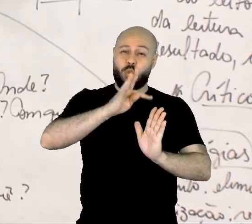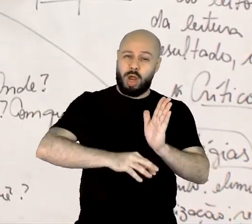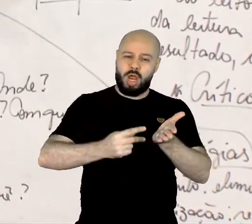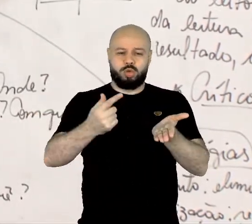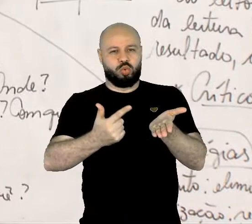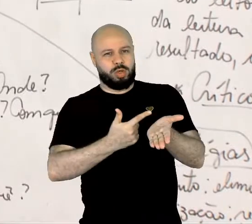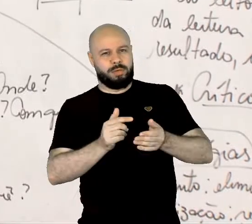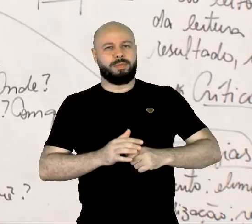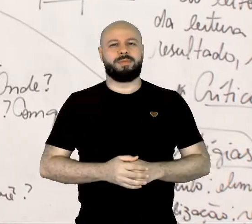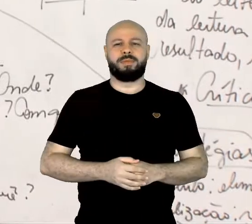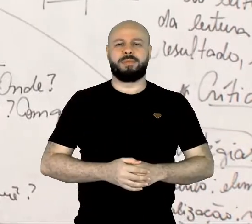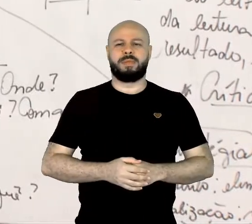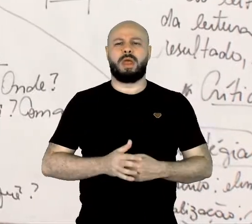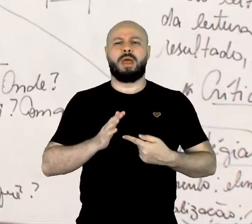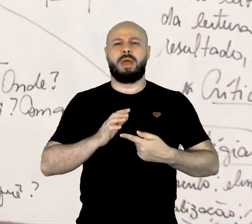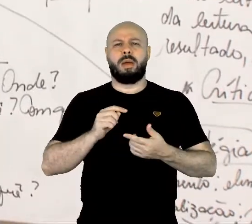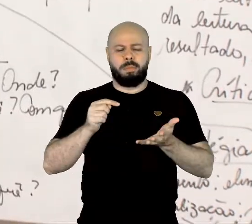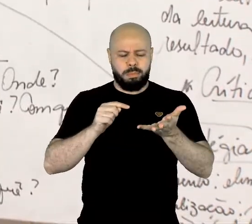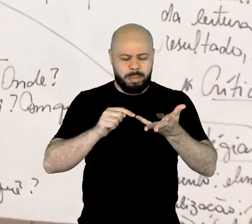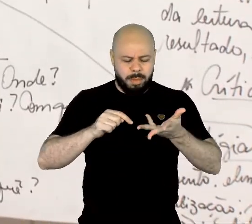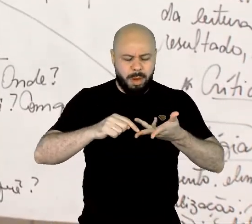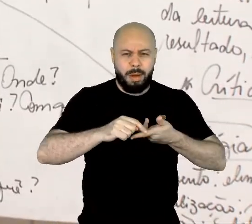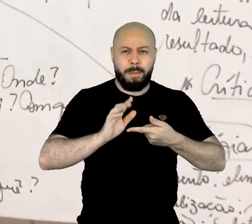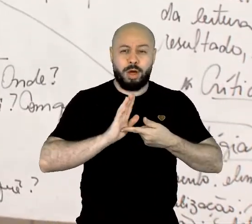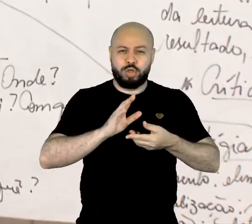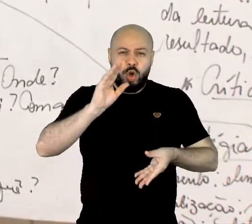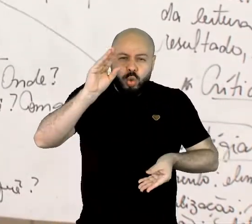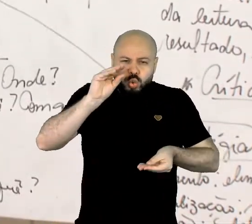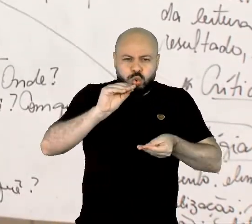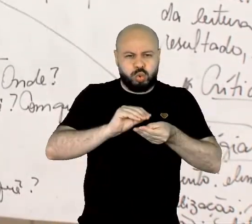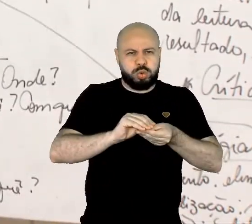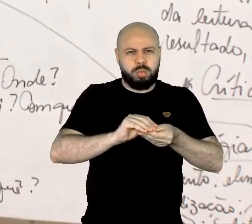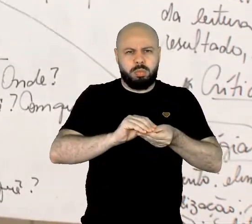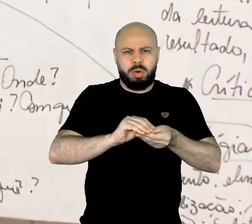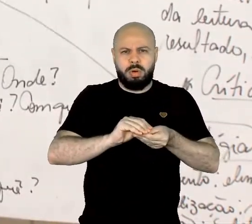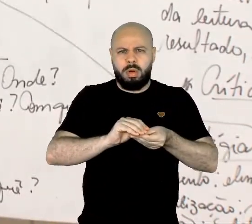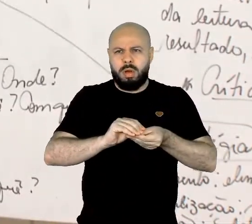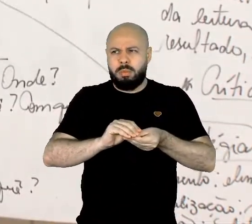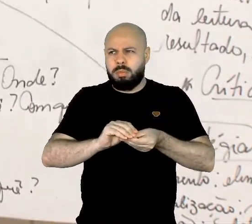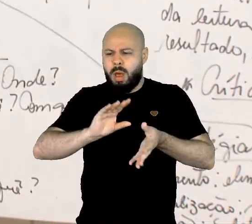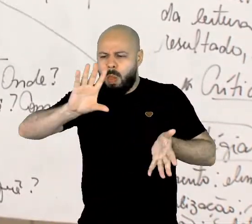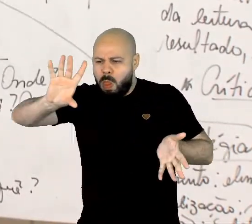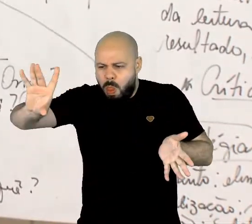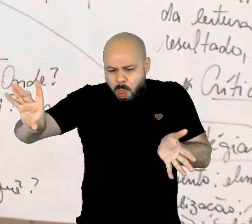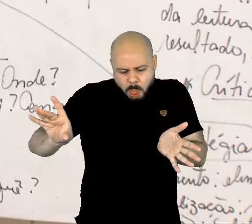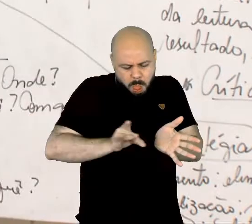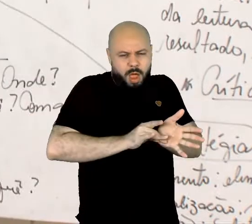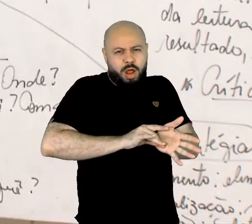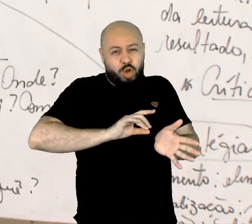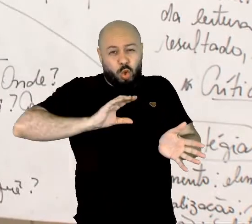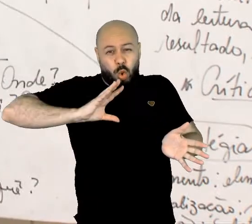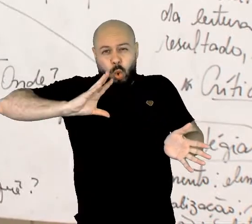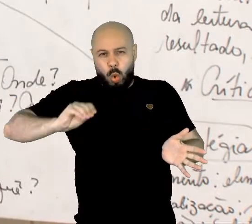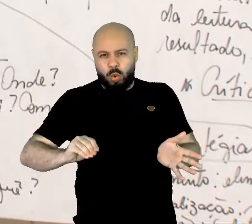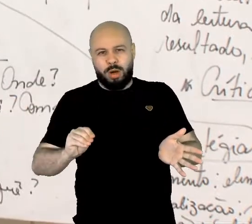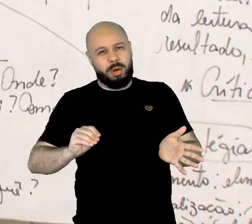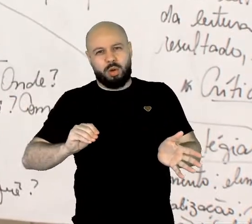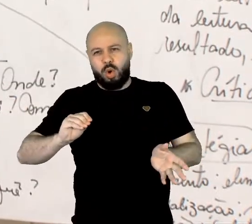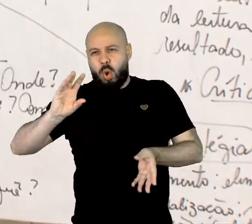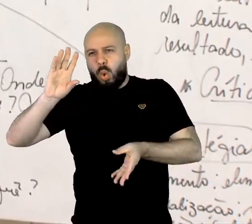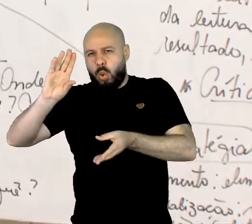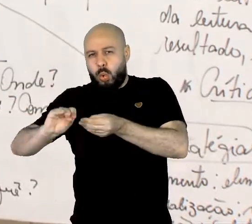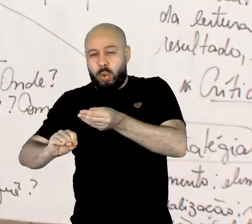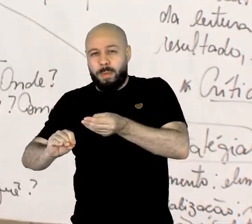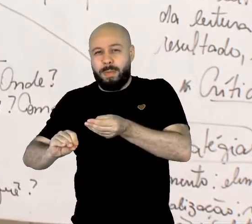Esses pontos são expostos de forma abreviada, você não vai copiar o livro, o texto, você vai resumir com as